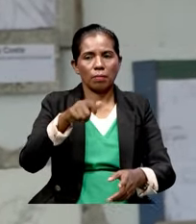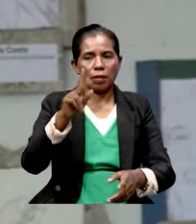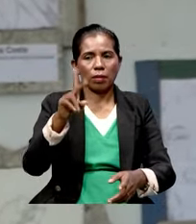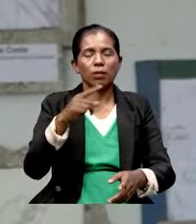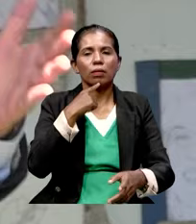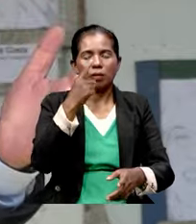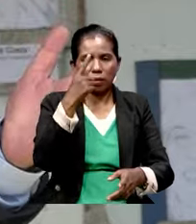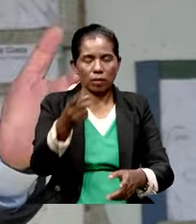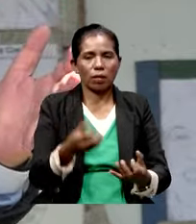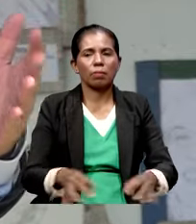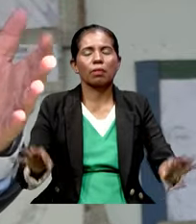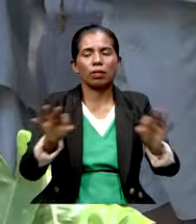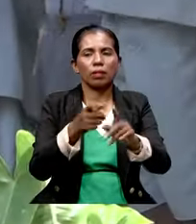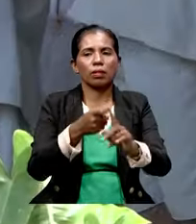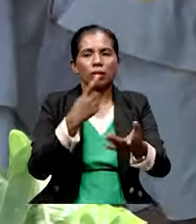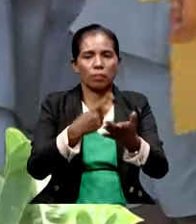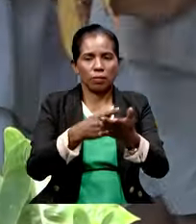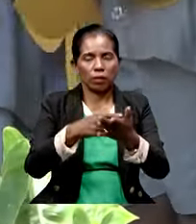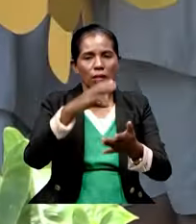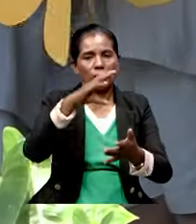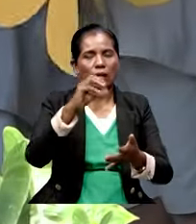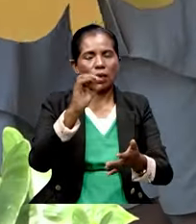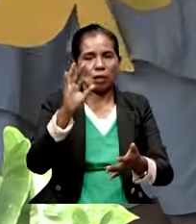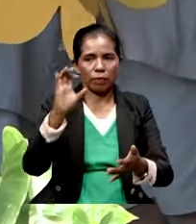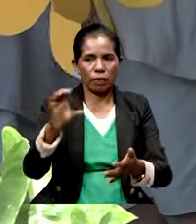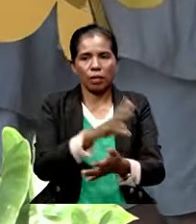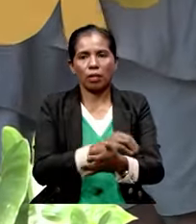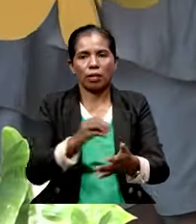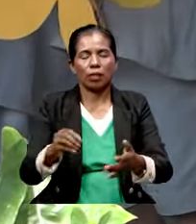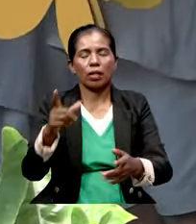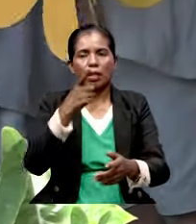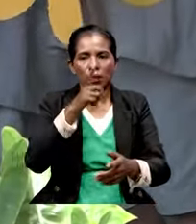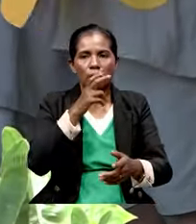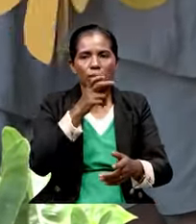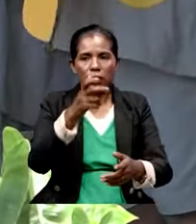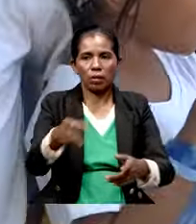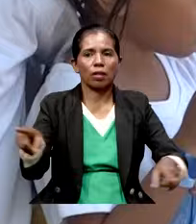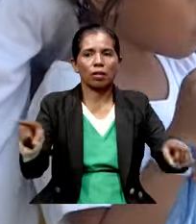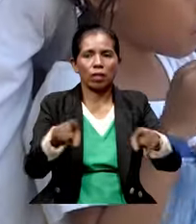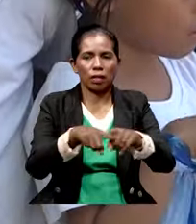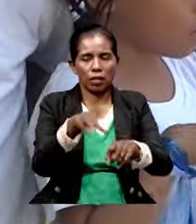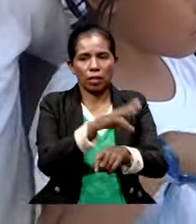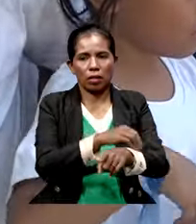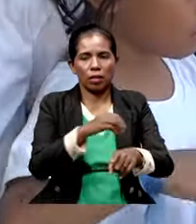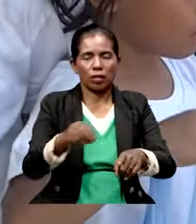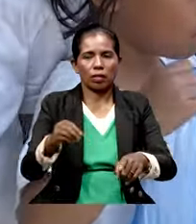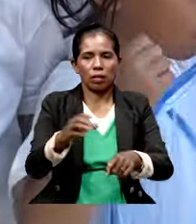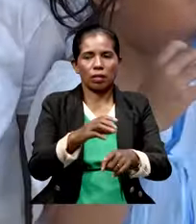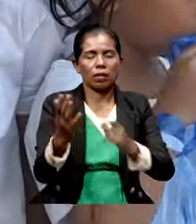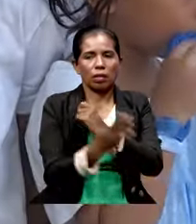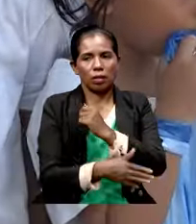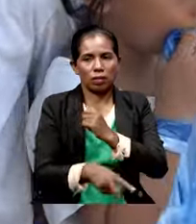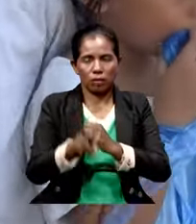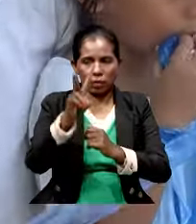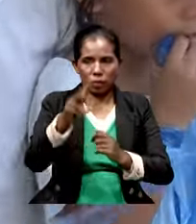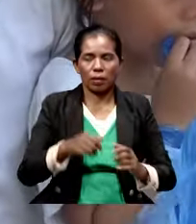afirma importância desse projeto Café para fortalecimento lian português né a nessa ligação cultural entre nação rua.